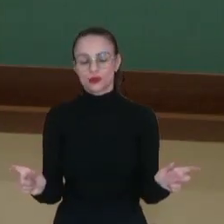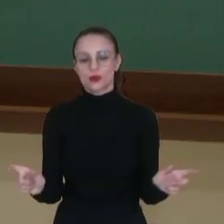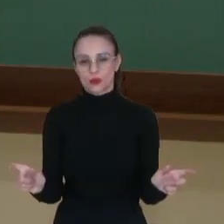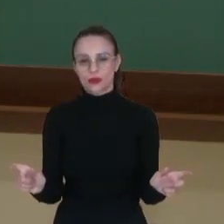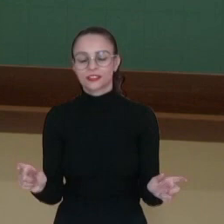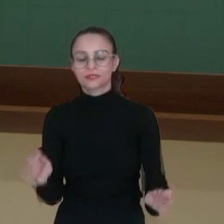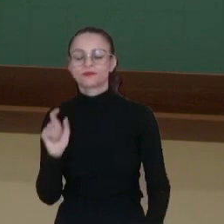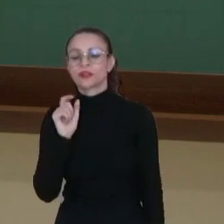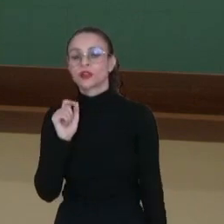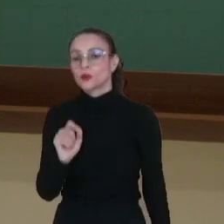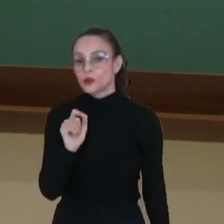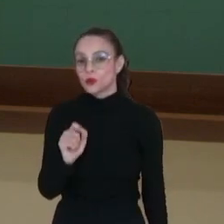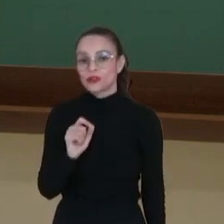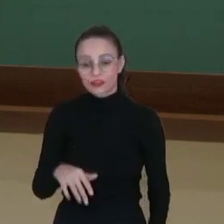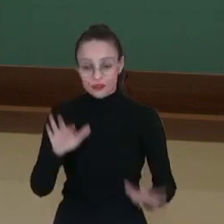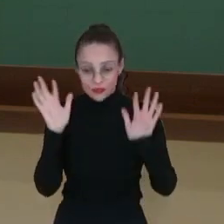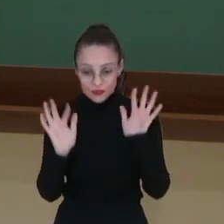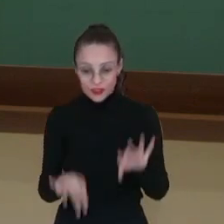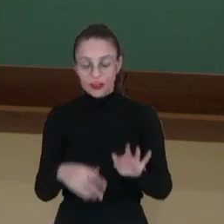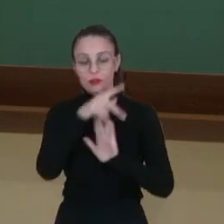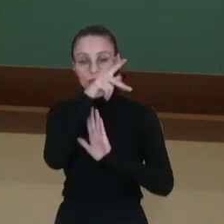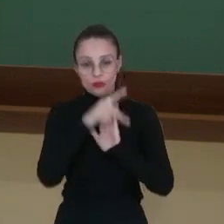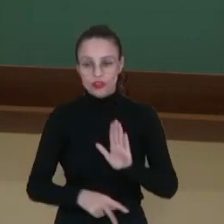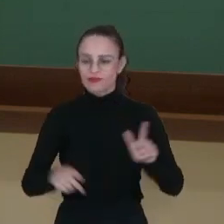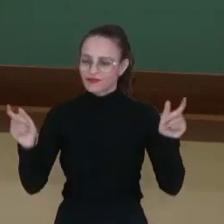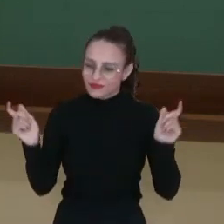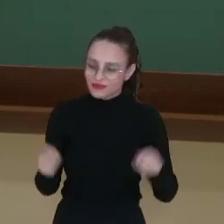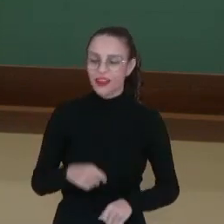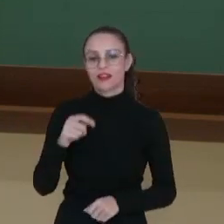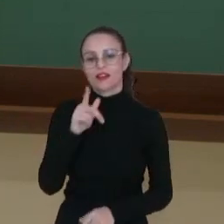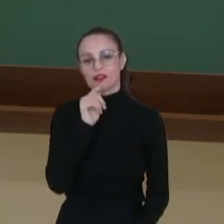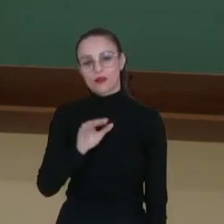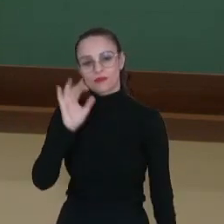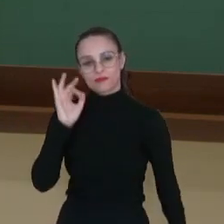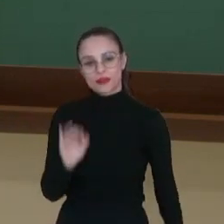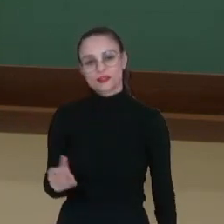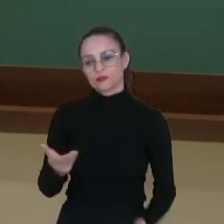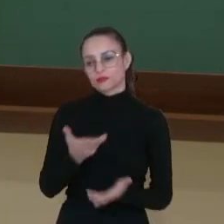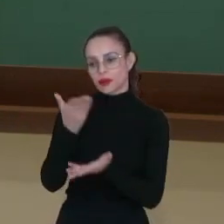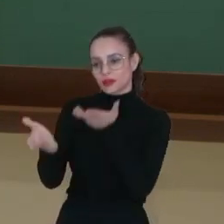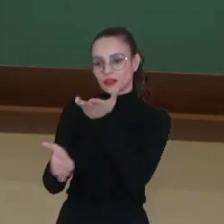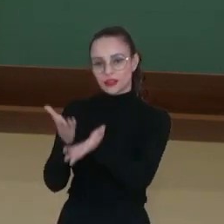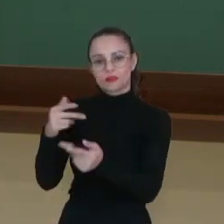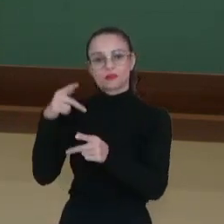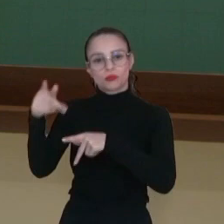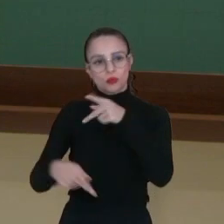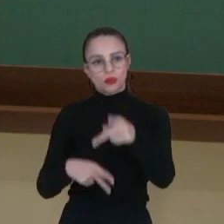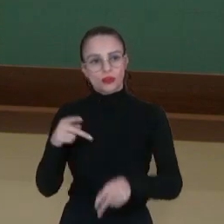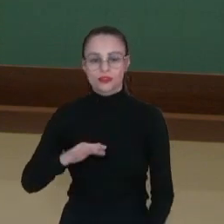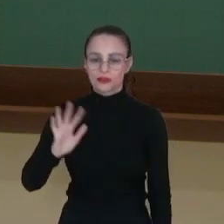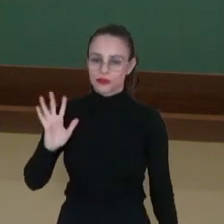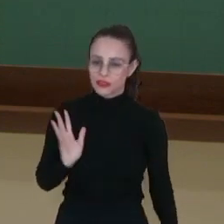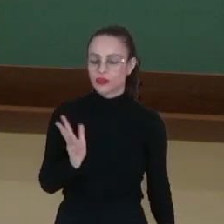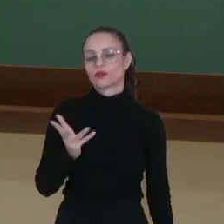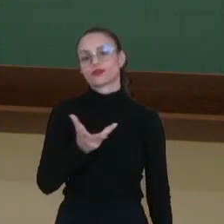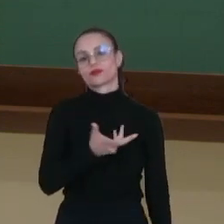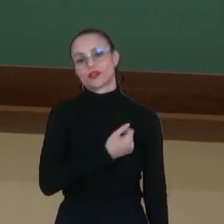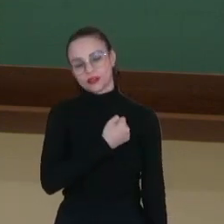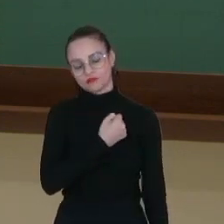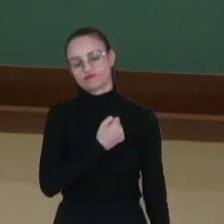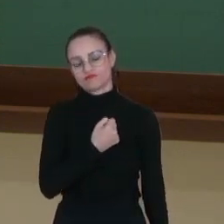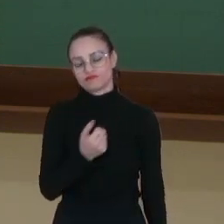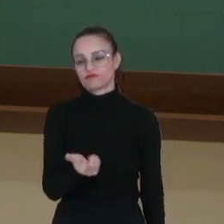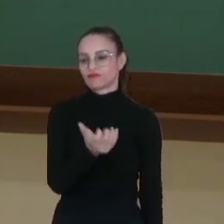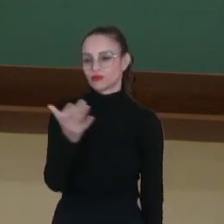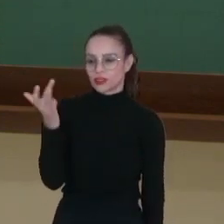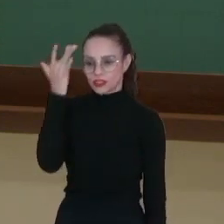né, desse projeto, que há a possibilidade da água chegar de fato para atender a população e salvar ali muitas